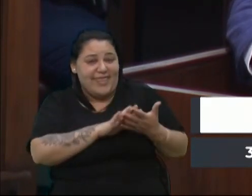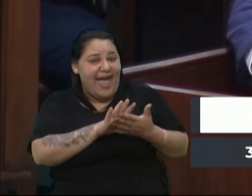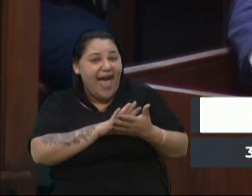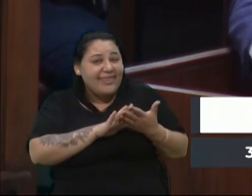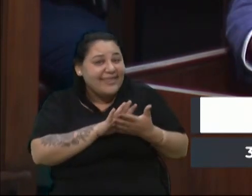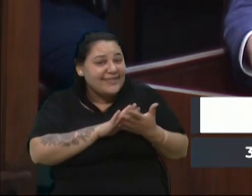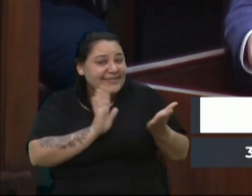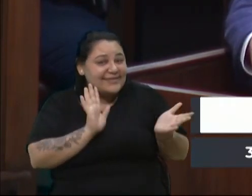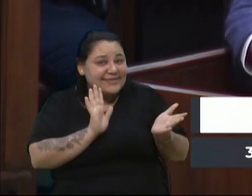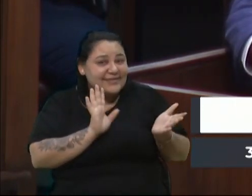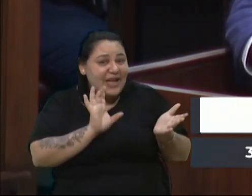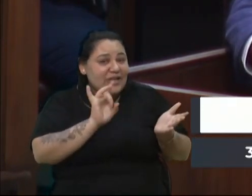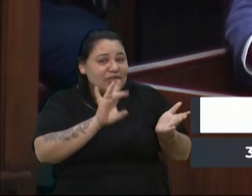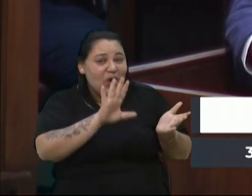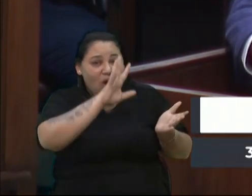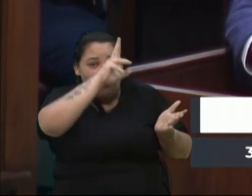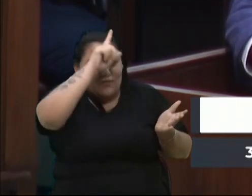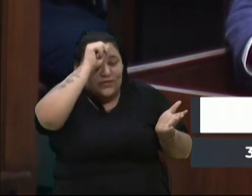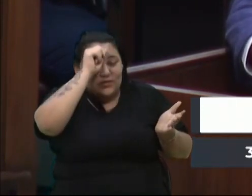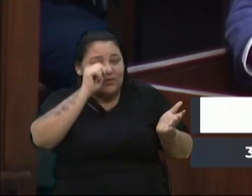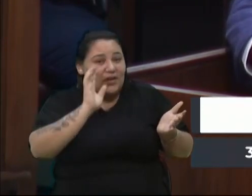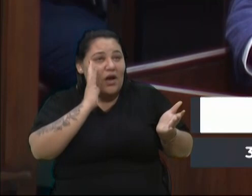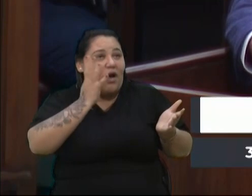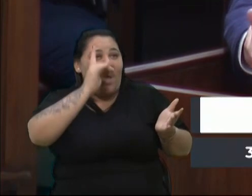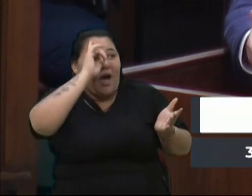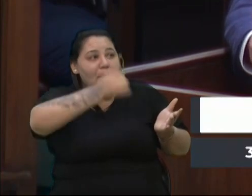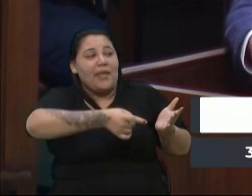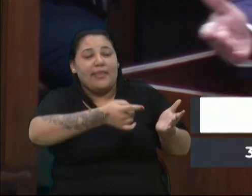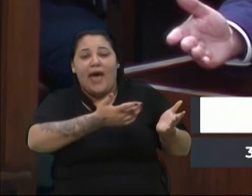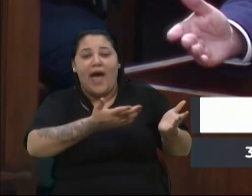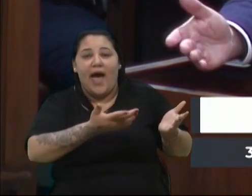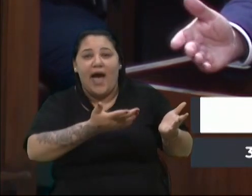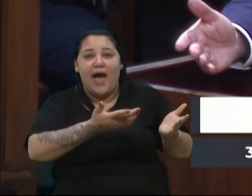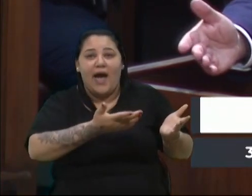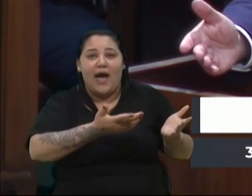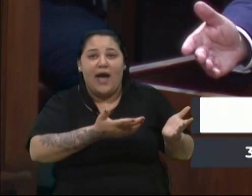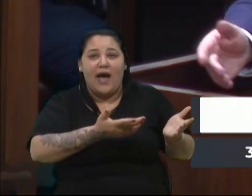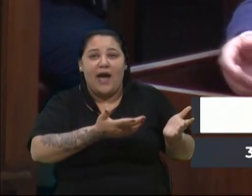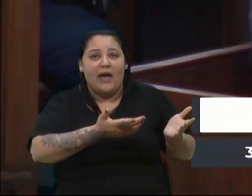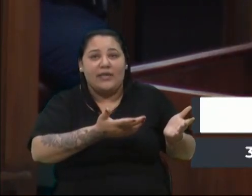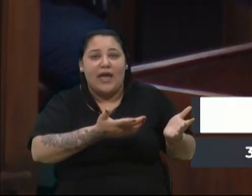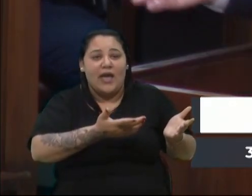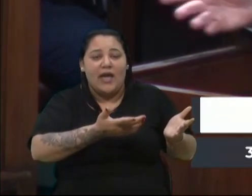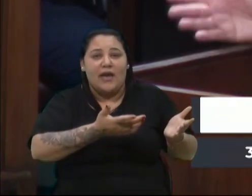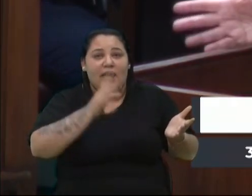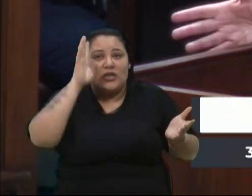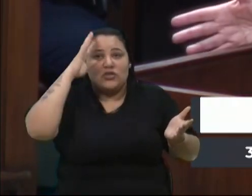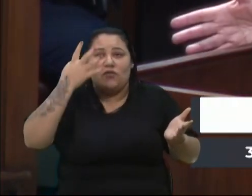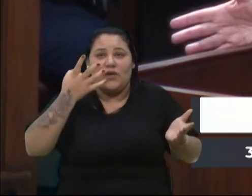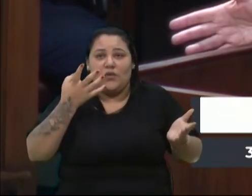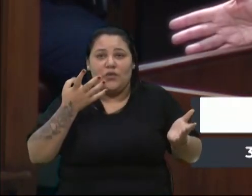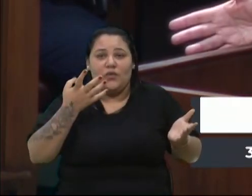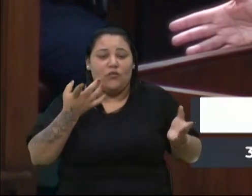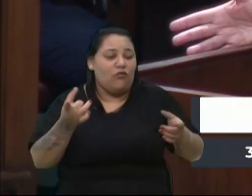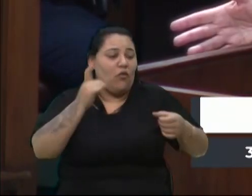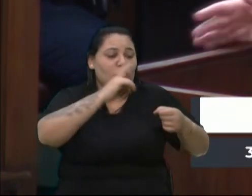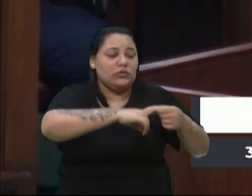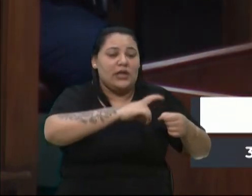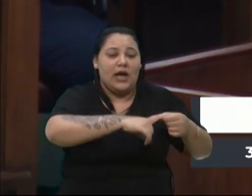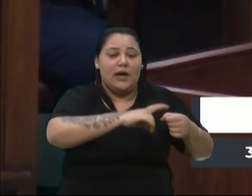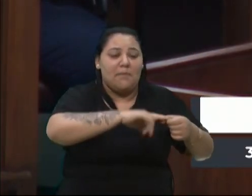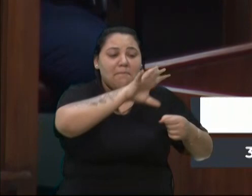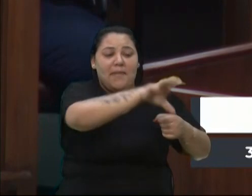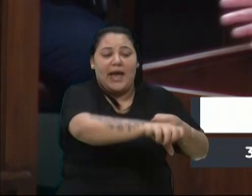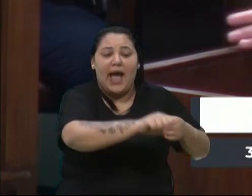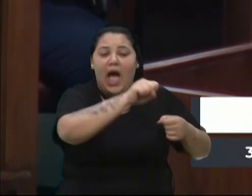Simplesmente uma decisão, vamos dizer, até arbitrária, de se retomar os imóveis